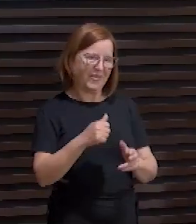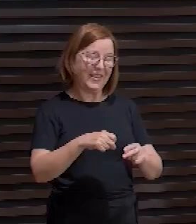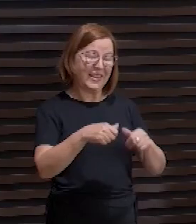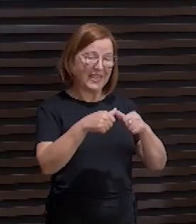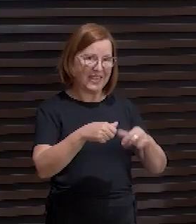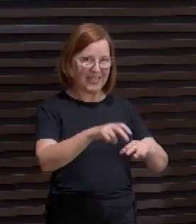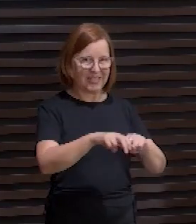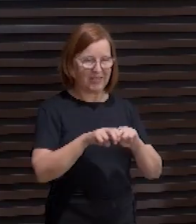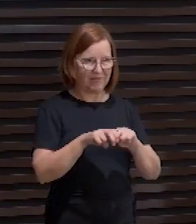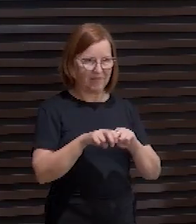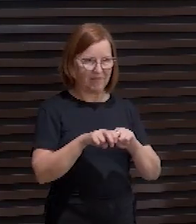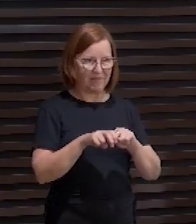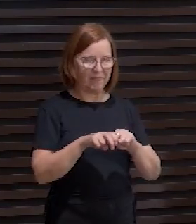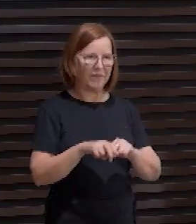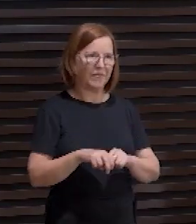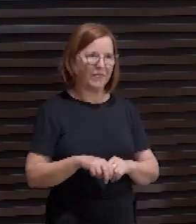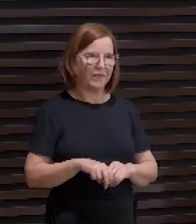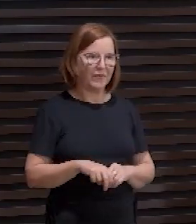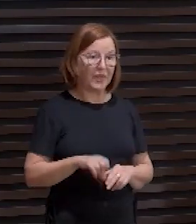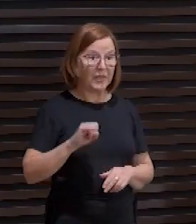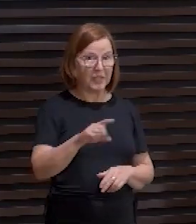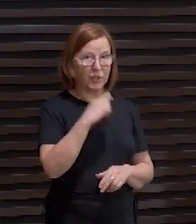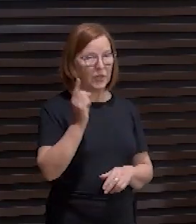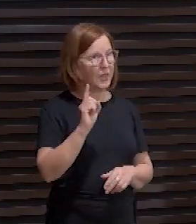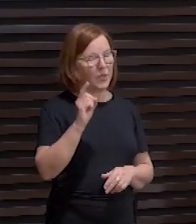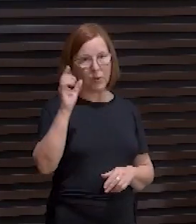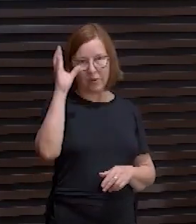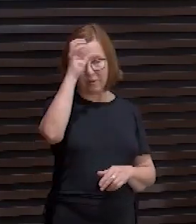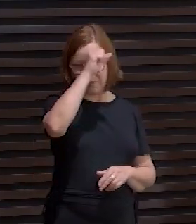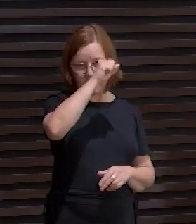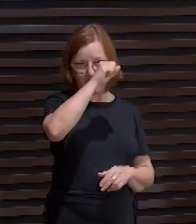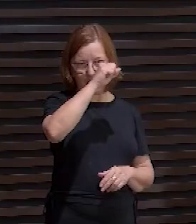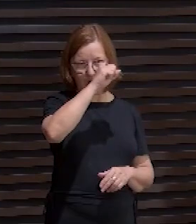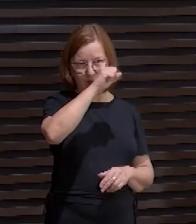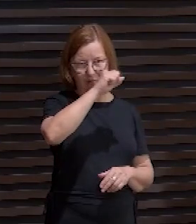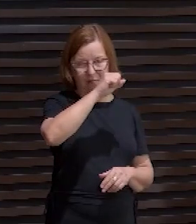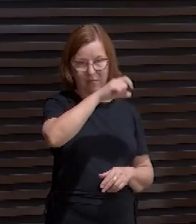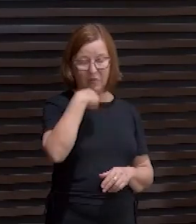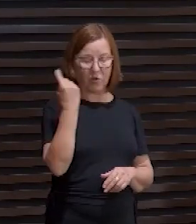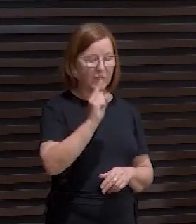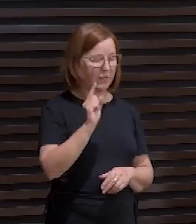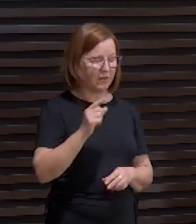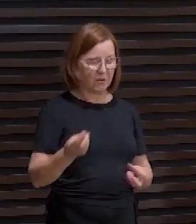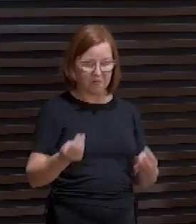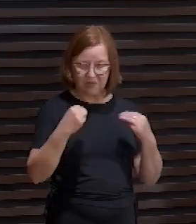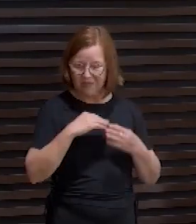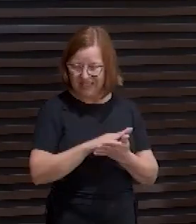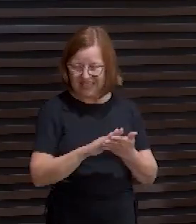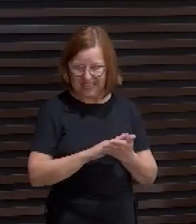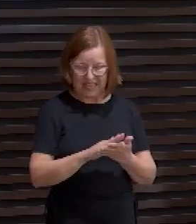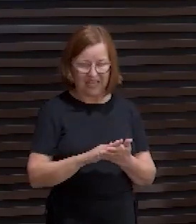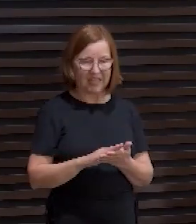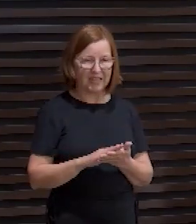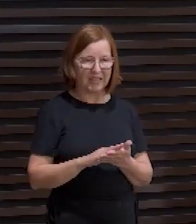razão. Se nós não compreendermos quão indignos somos de termos sido amados